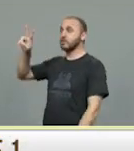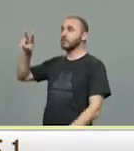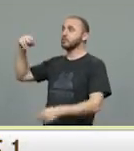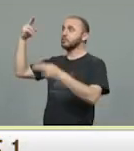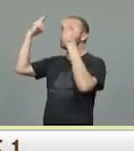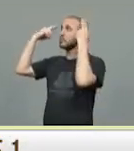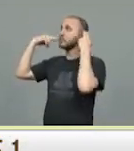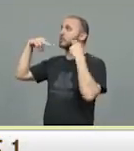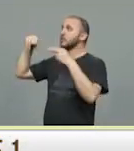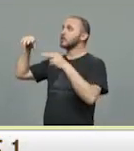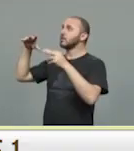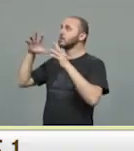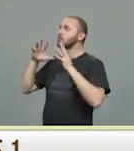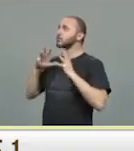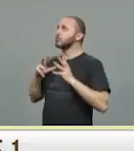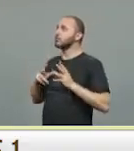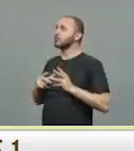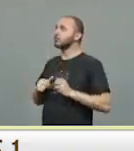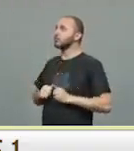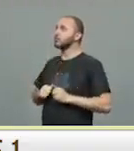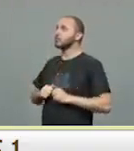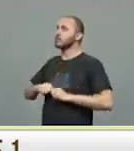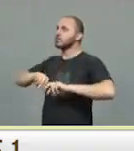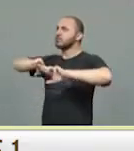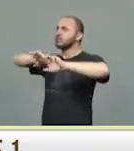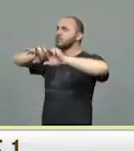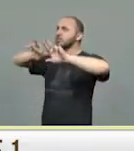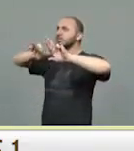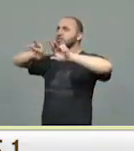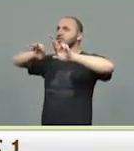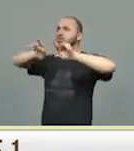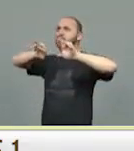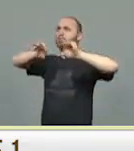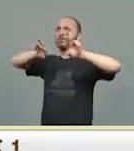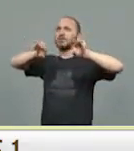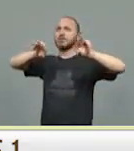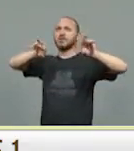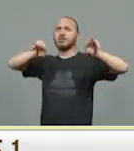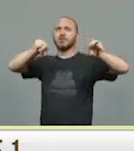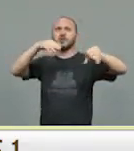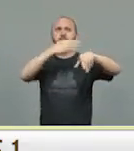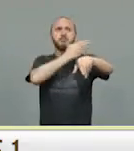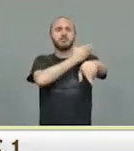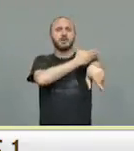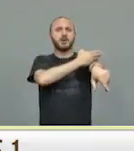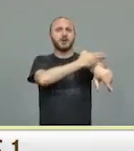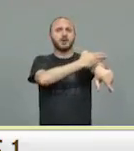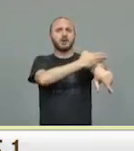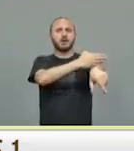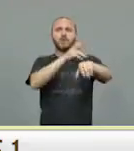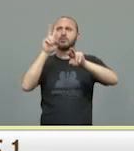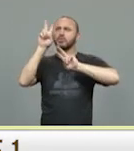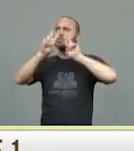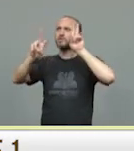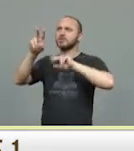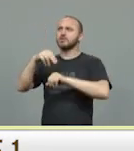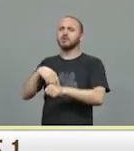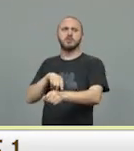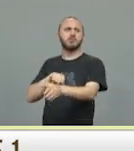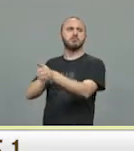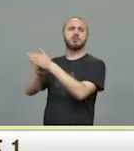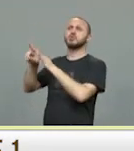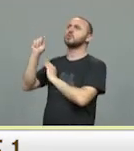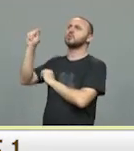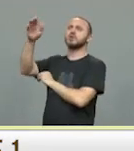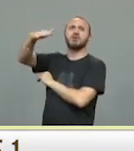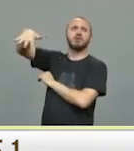lá ele viu várias pessoas vestidas de branco, e João perguntou: o que é isso?